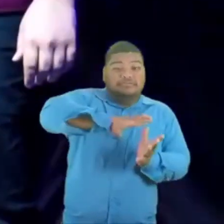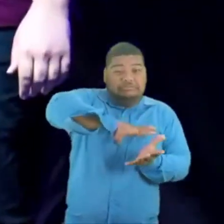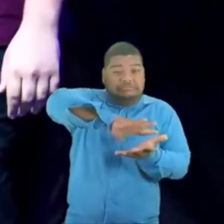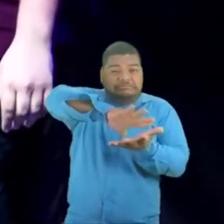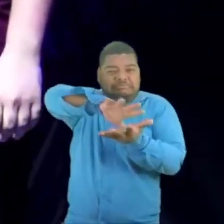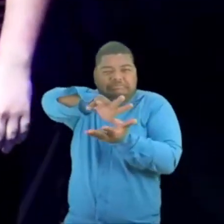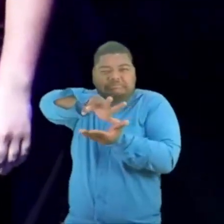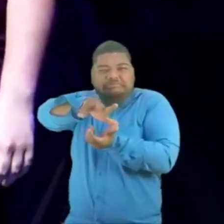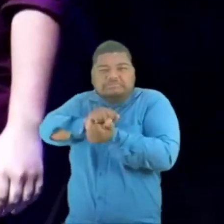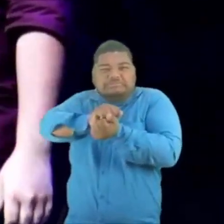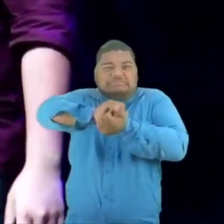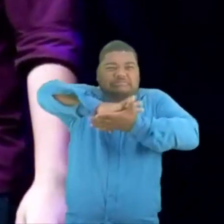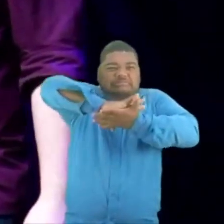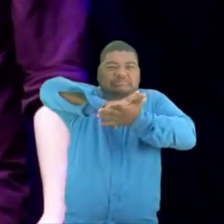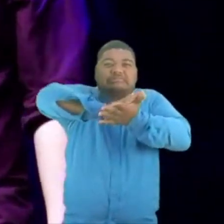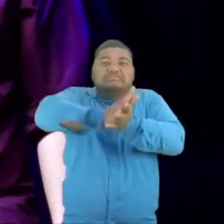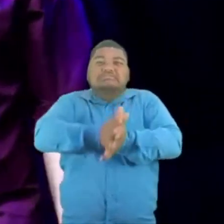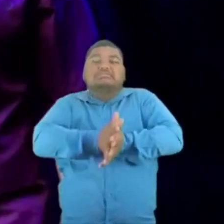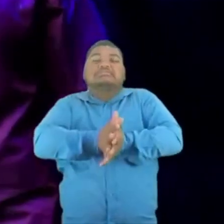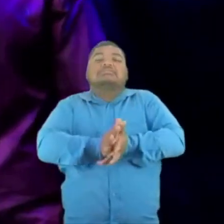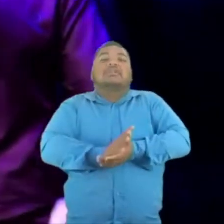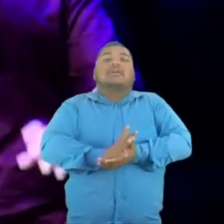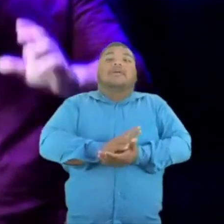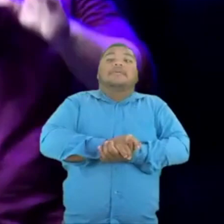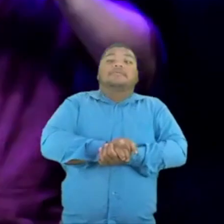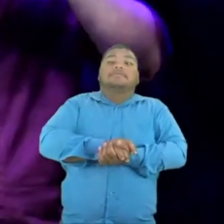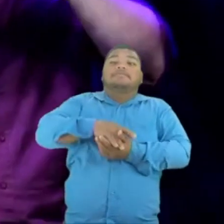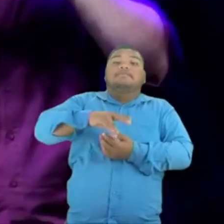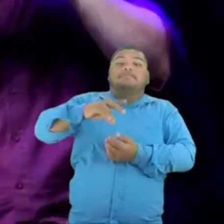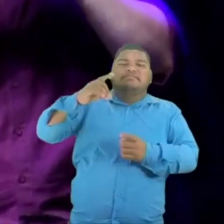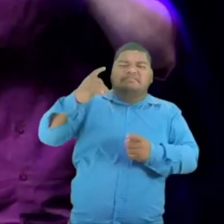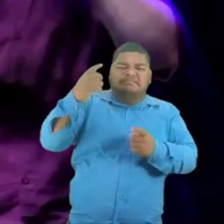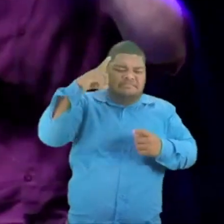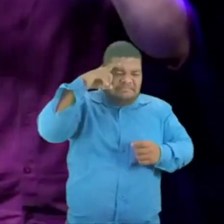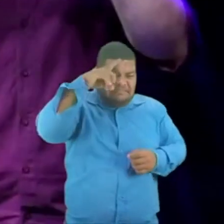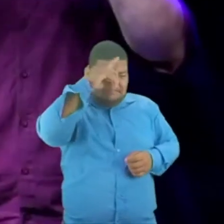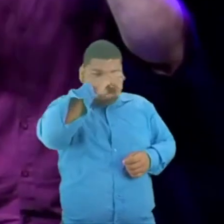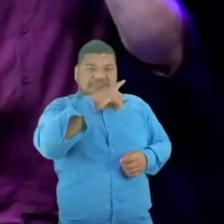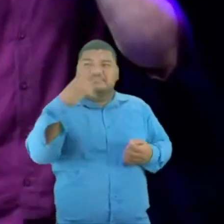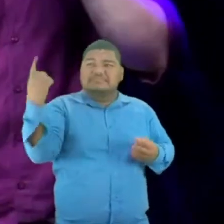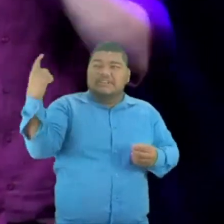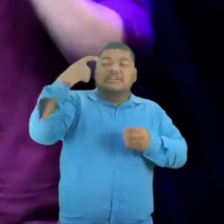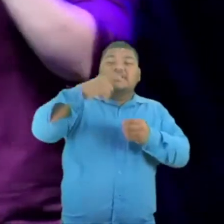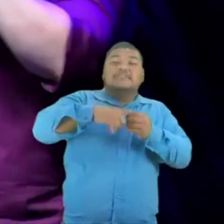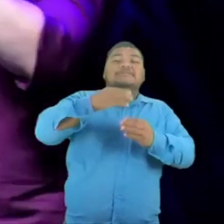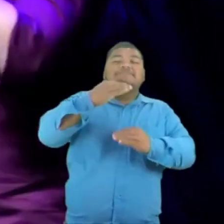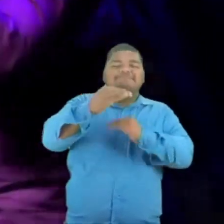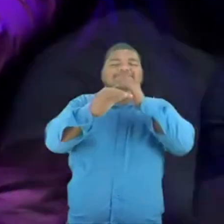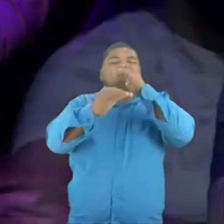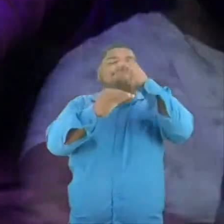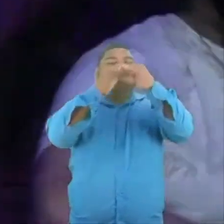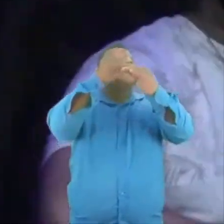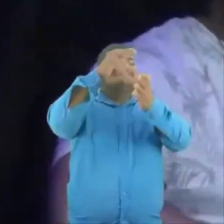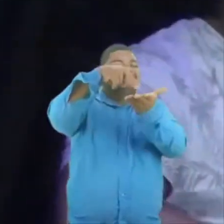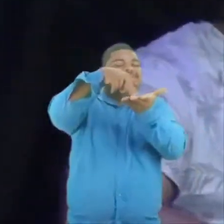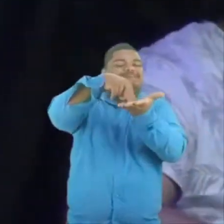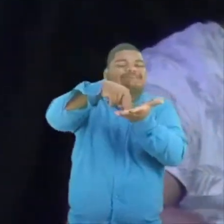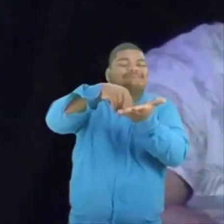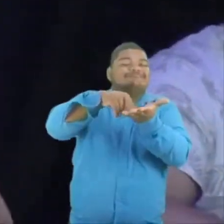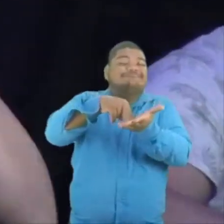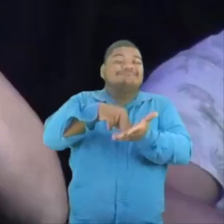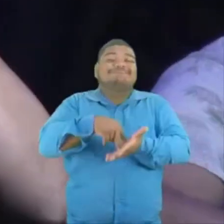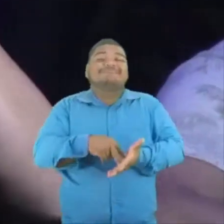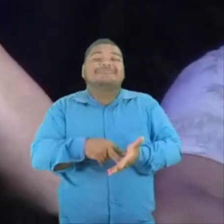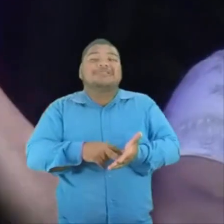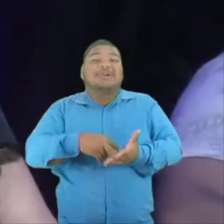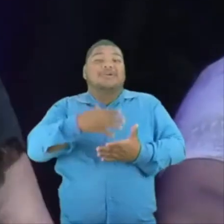Ainda que o mundo desfaleça e tribulações possam vir, cada dia mais estou firmado em